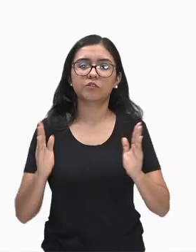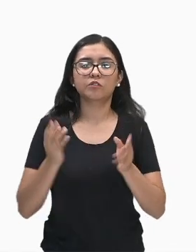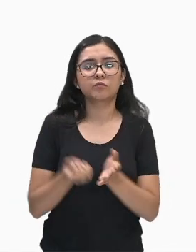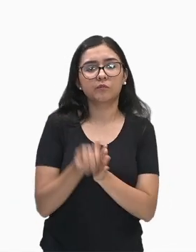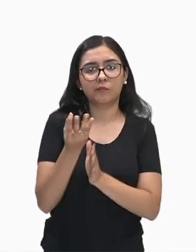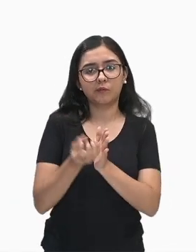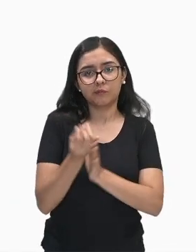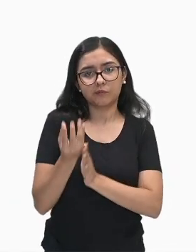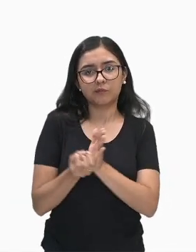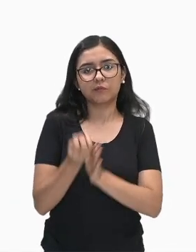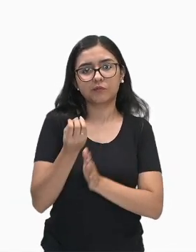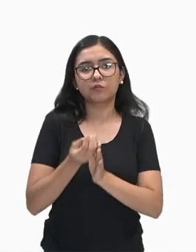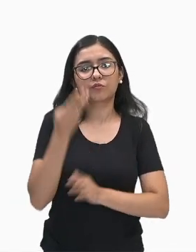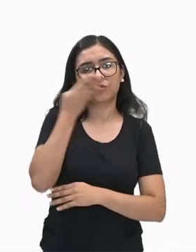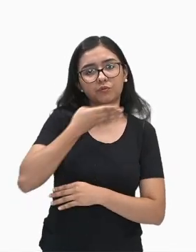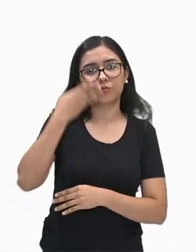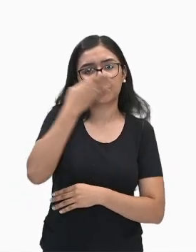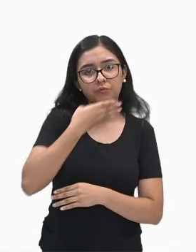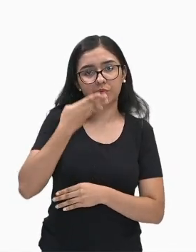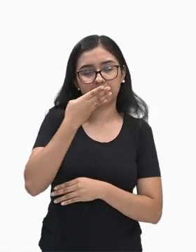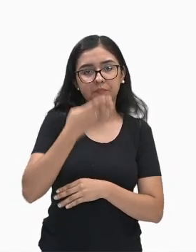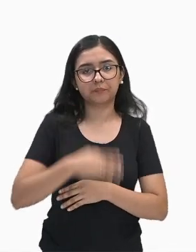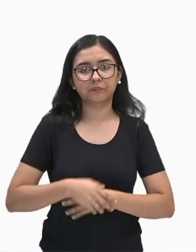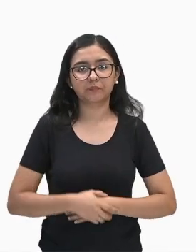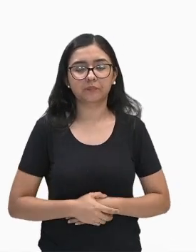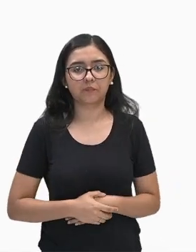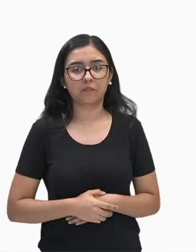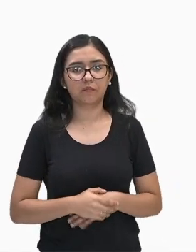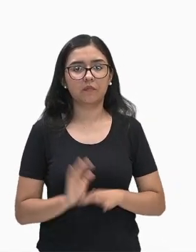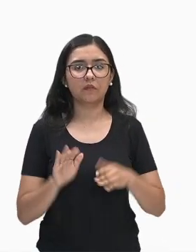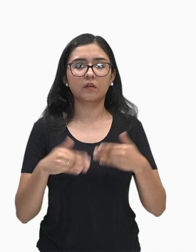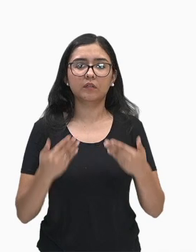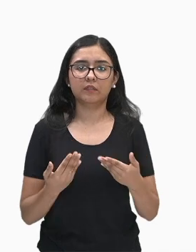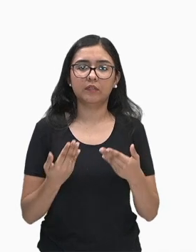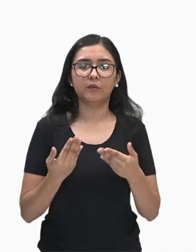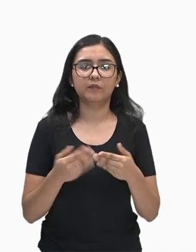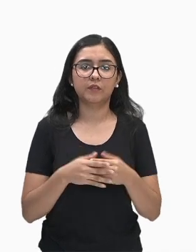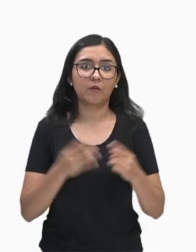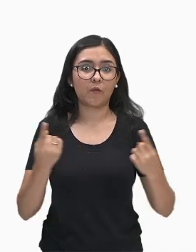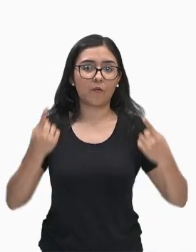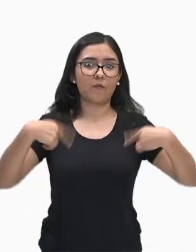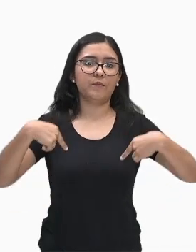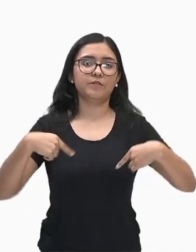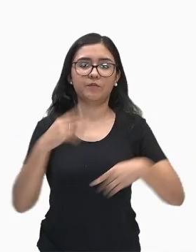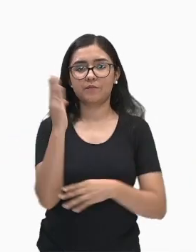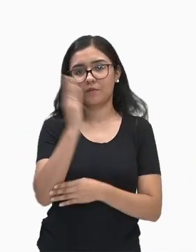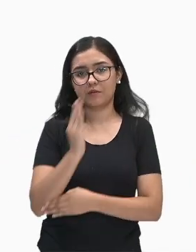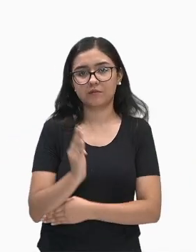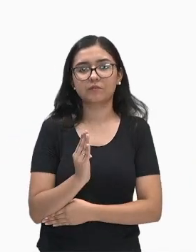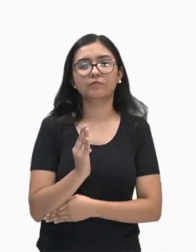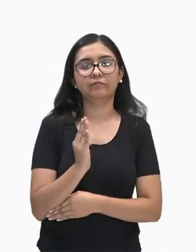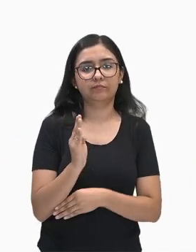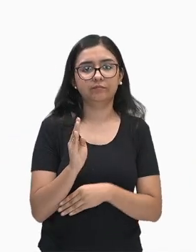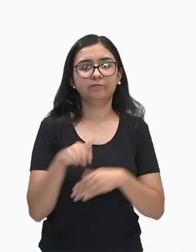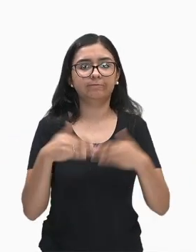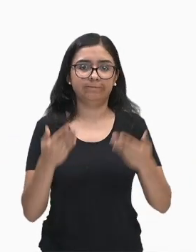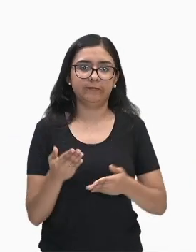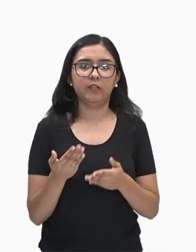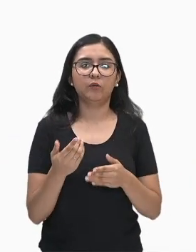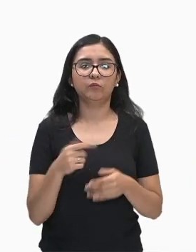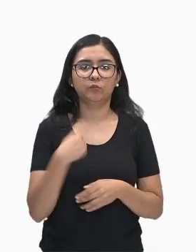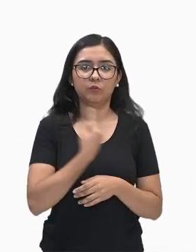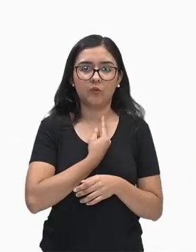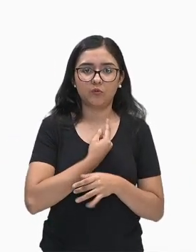produção de açúcar, né, do cultivo do açúcar. E passaram a concorrer, né, com o Brasil e isso decaiu aí o